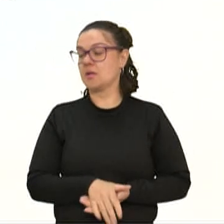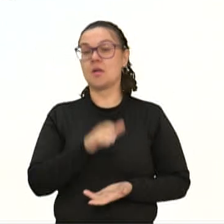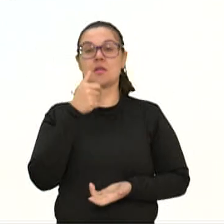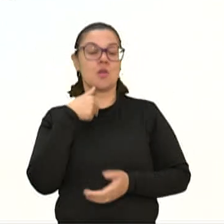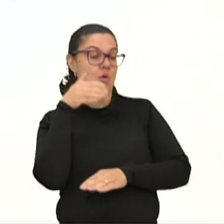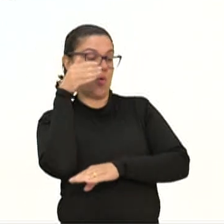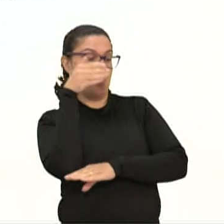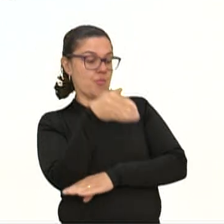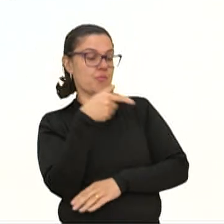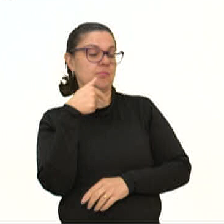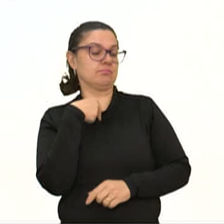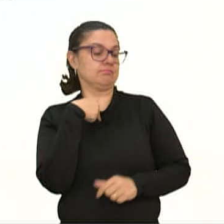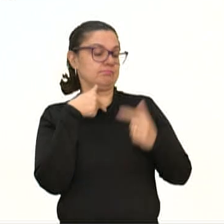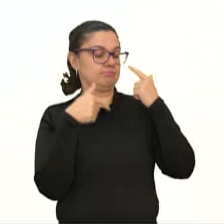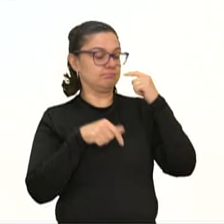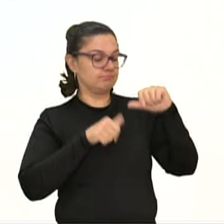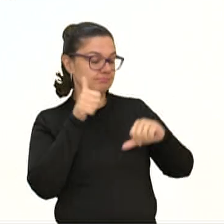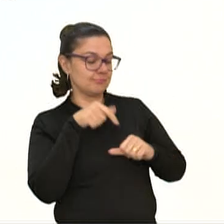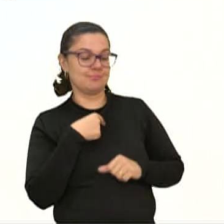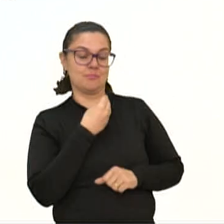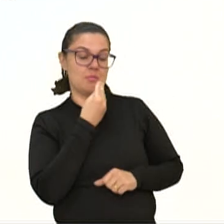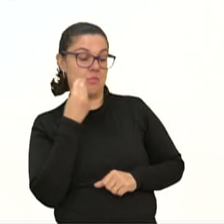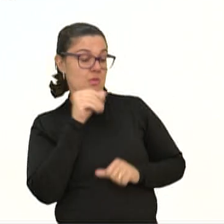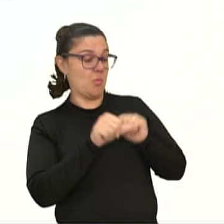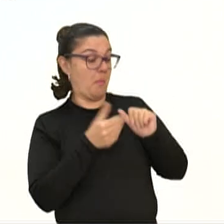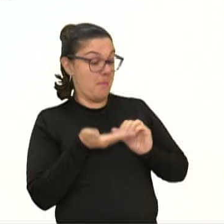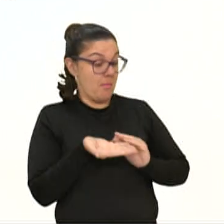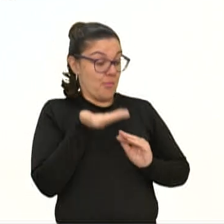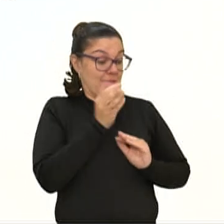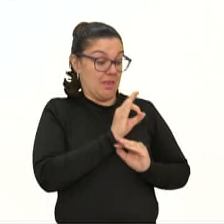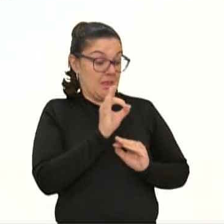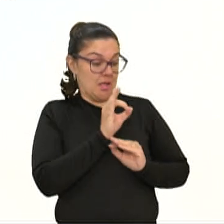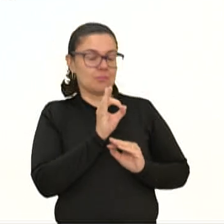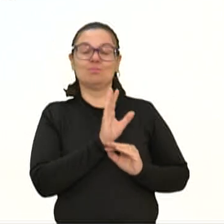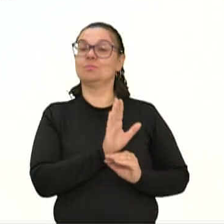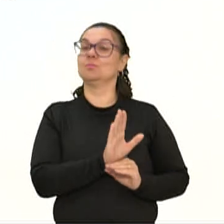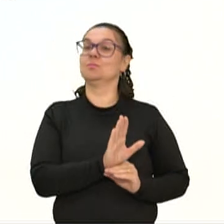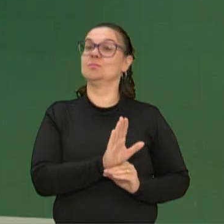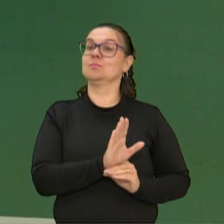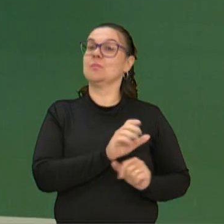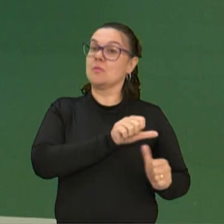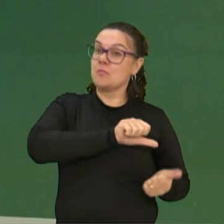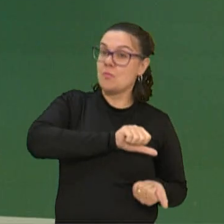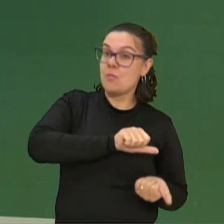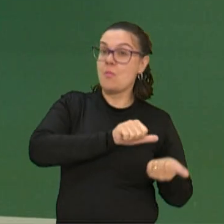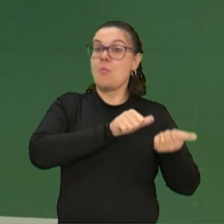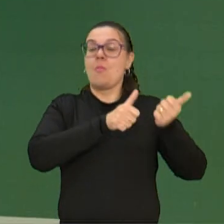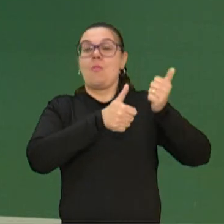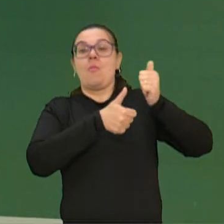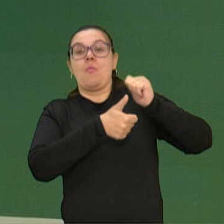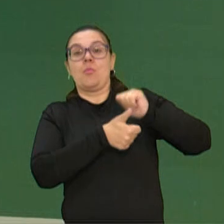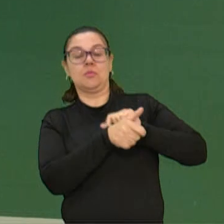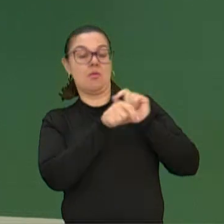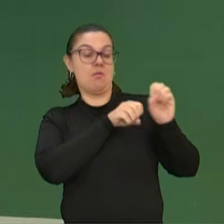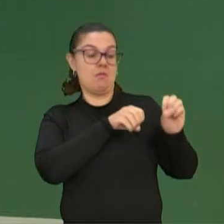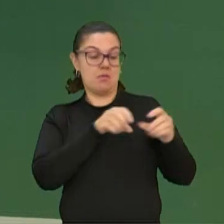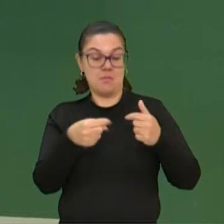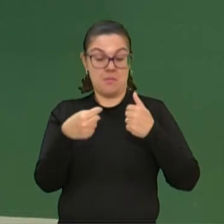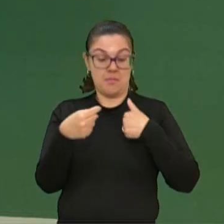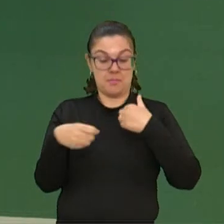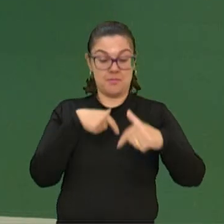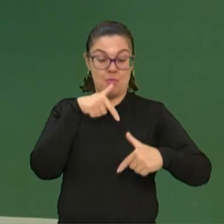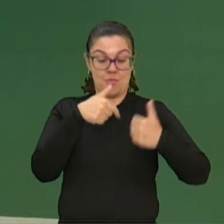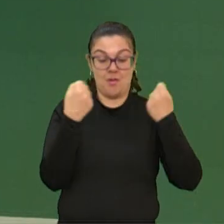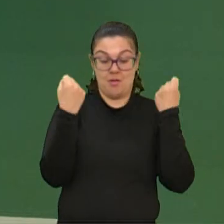lá, avaliei e verifiquei que eu não tive nenhum avanço, preciso rever o trabalho que está sendo passado para